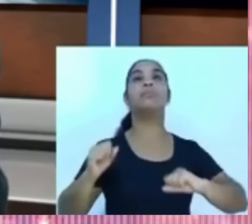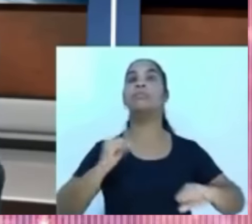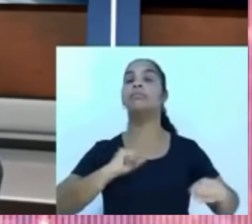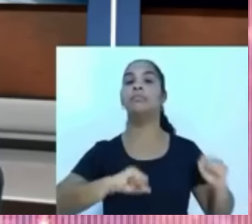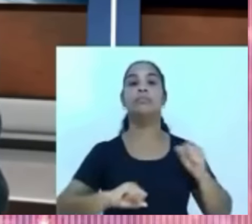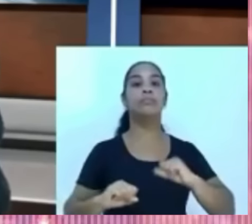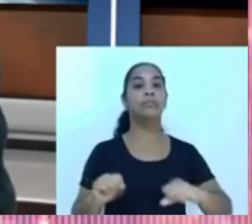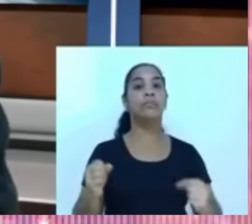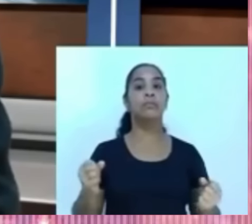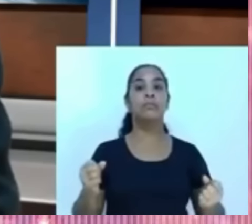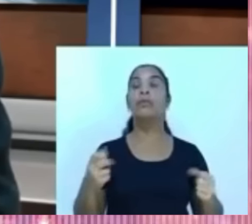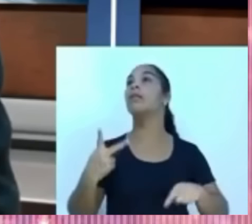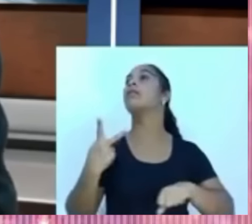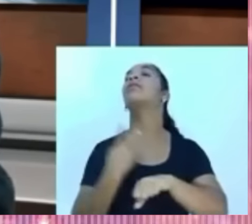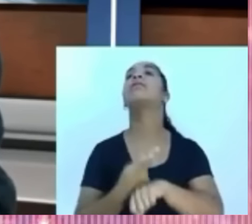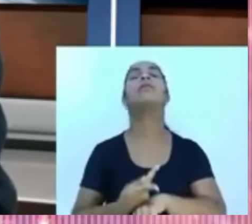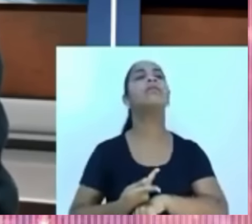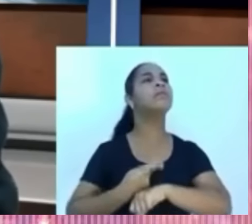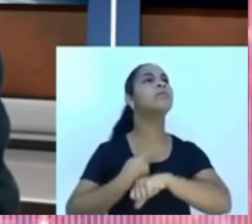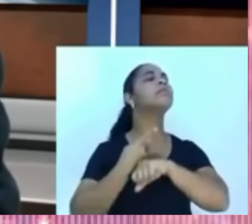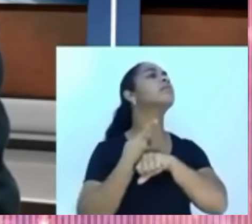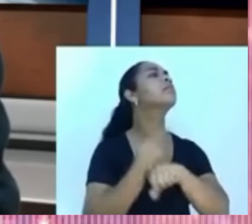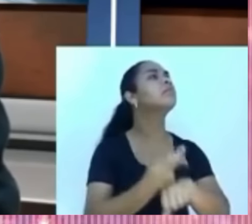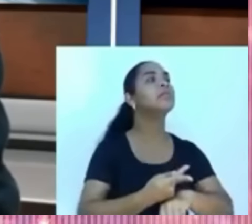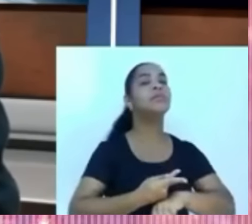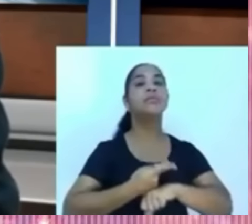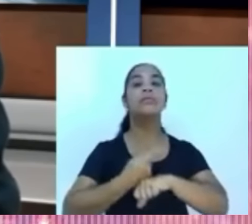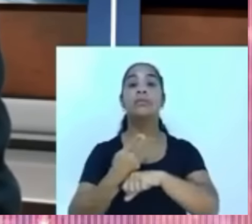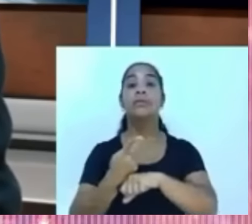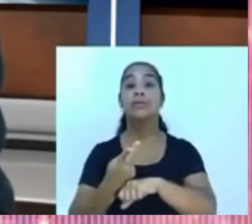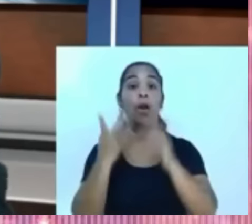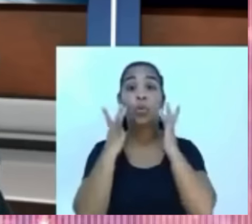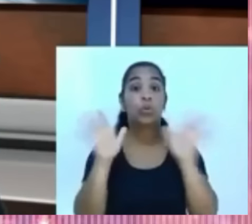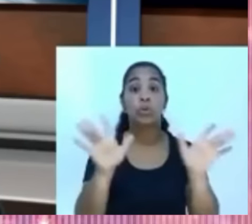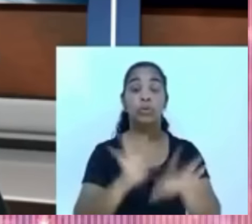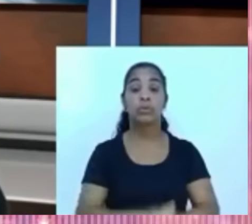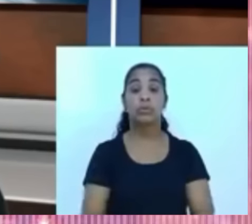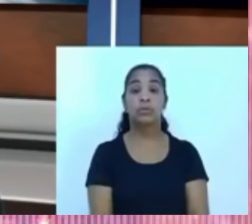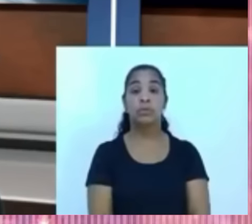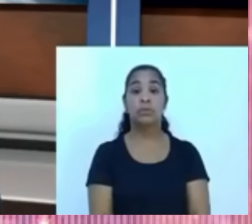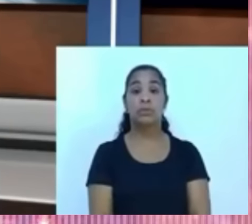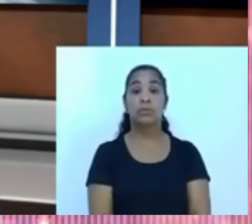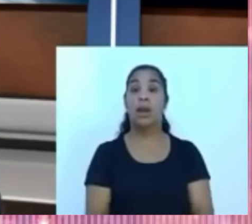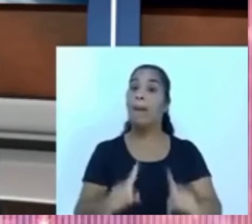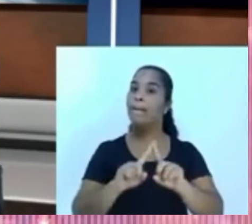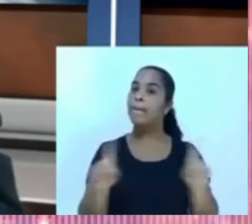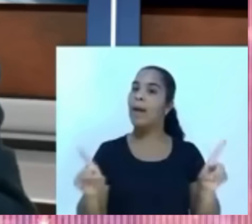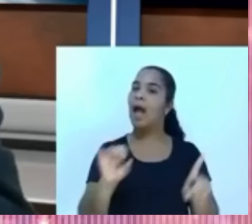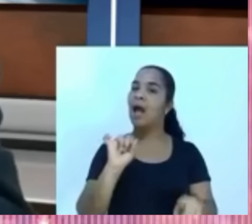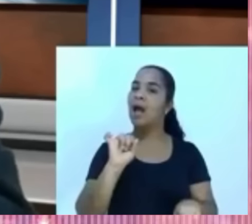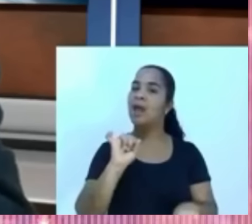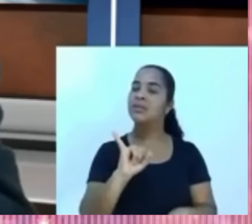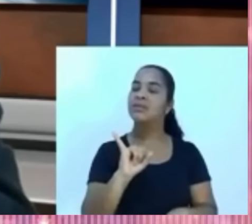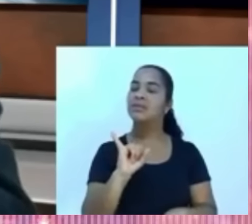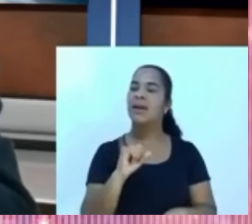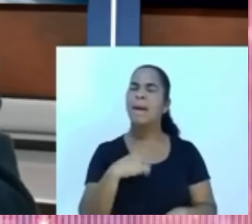buscando algo que exatamente não sabemos Mas se nós mergulharmos no